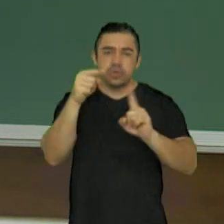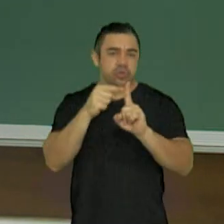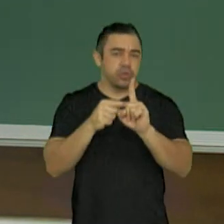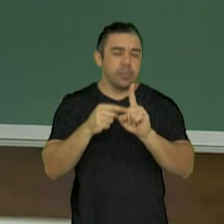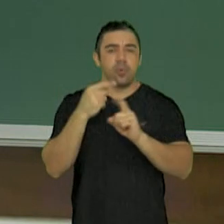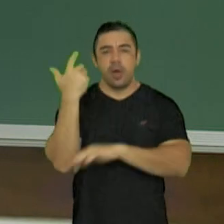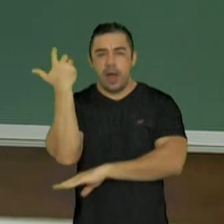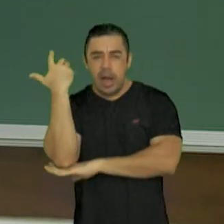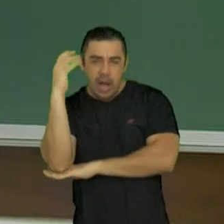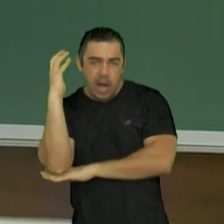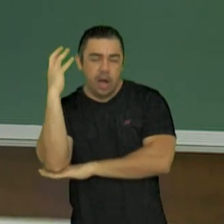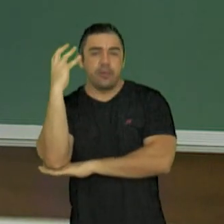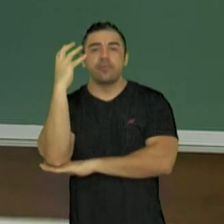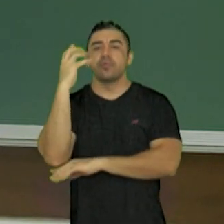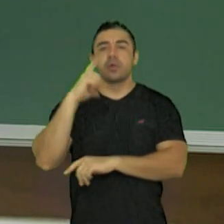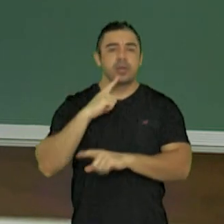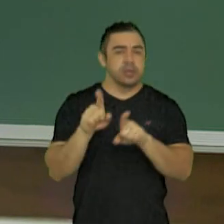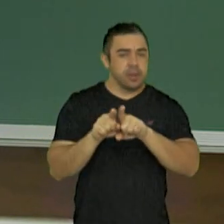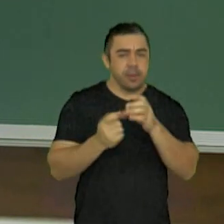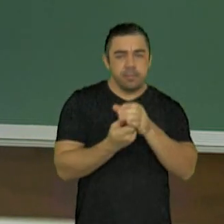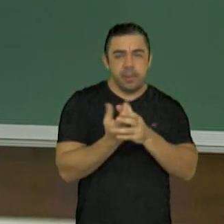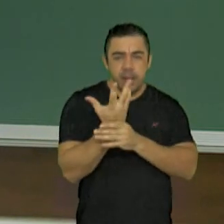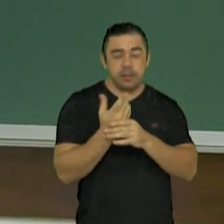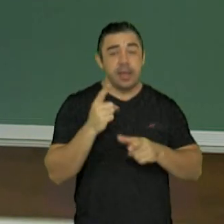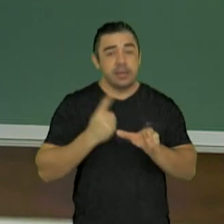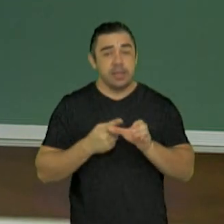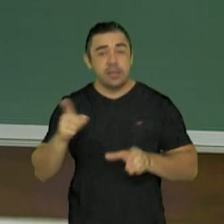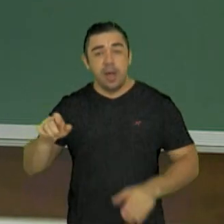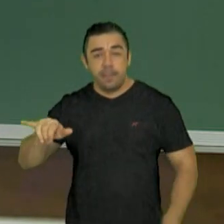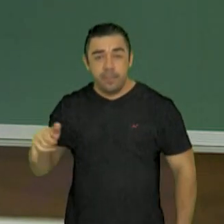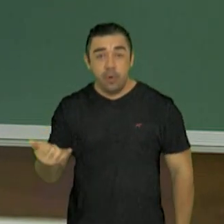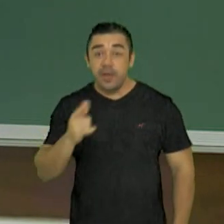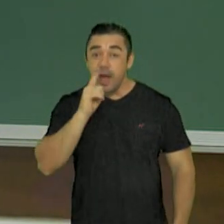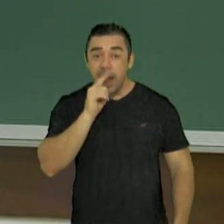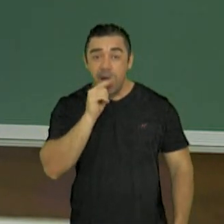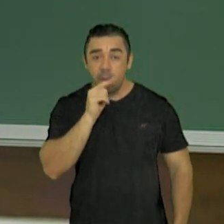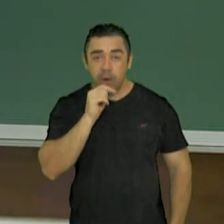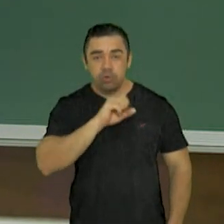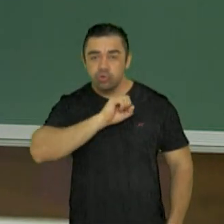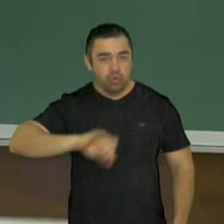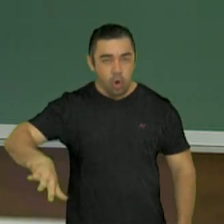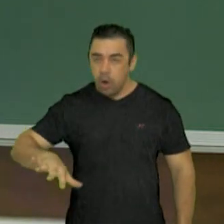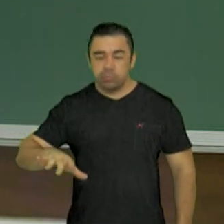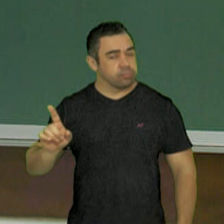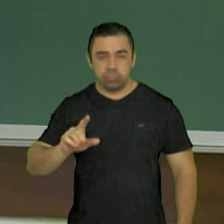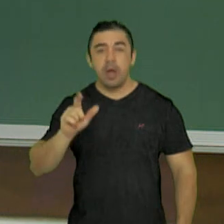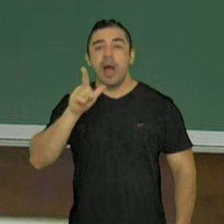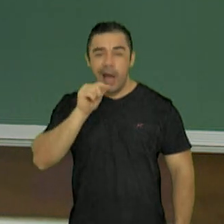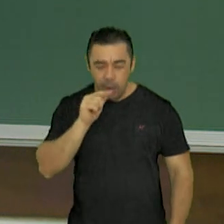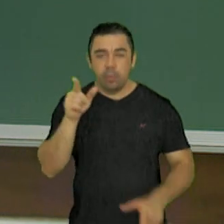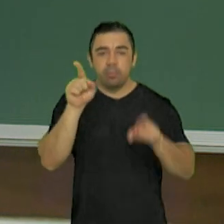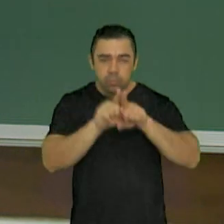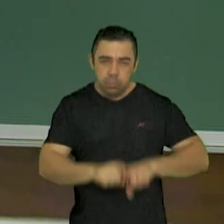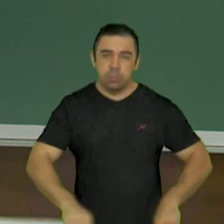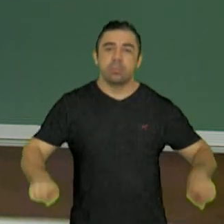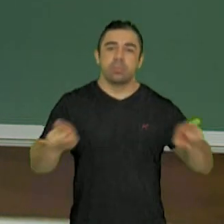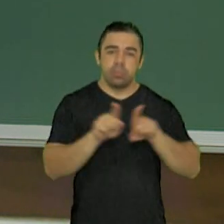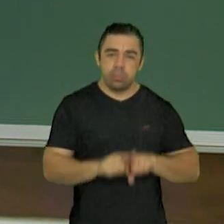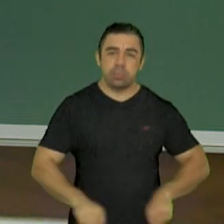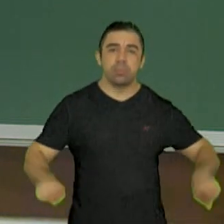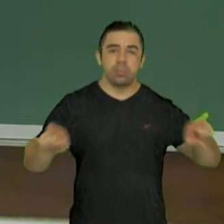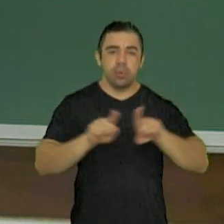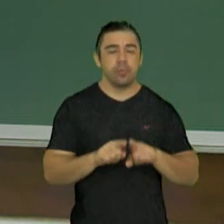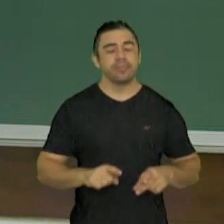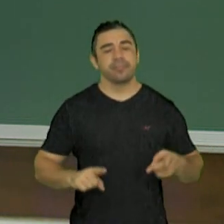de árvores. Né? A cidade trabalha com reaproveitamento da água, tem um ciclo da água, tem automatização de